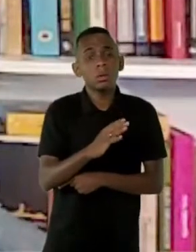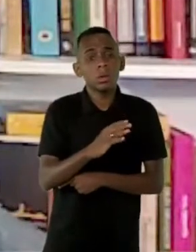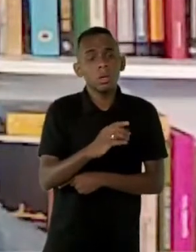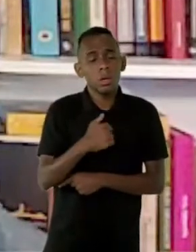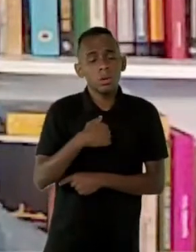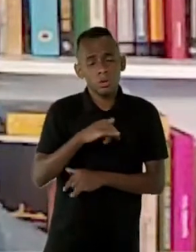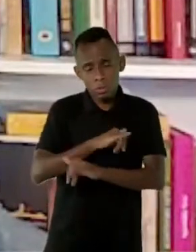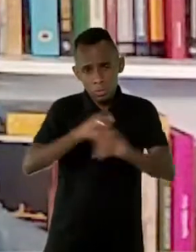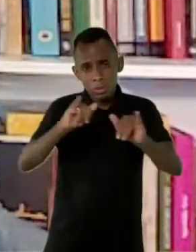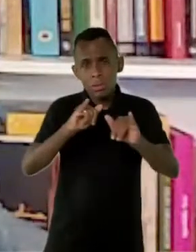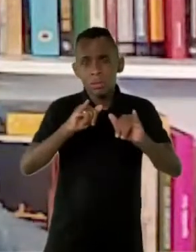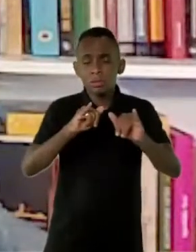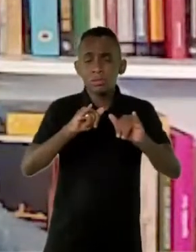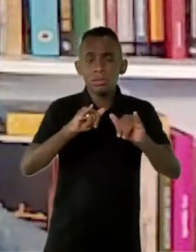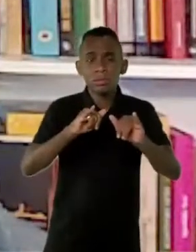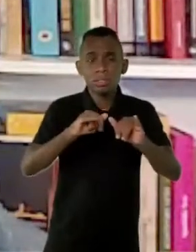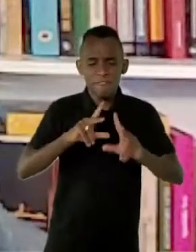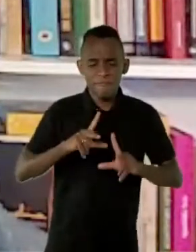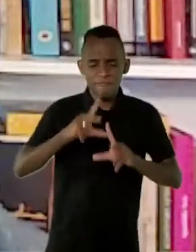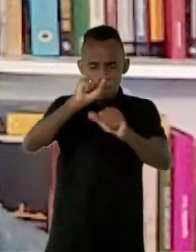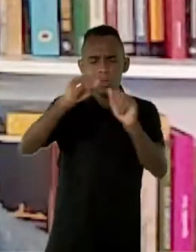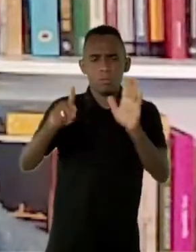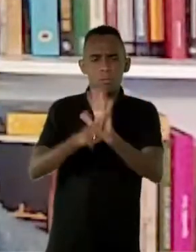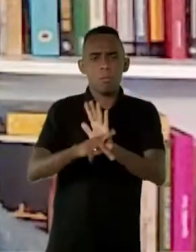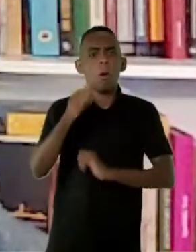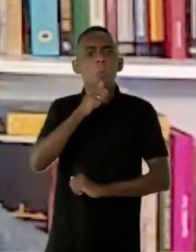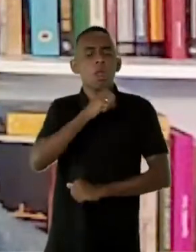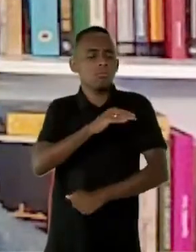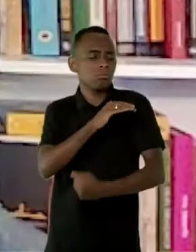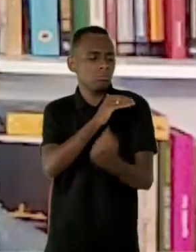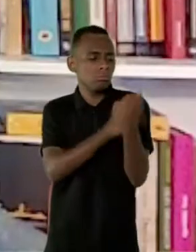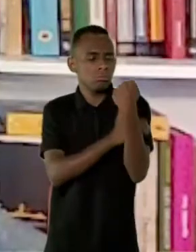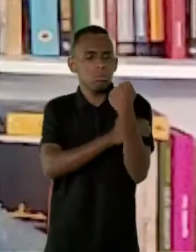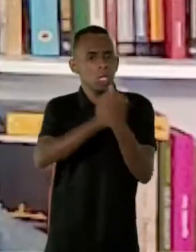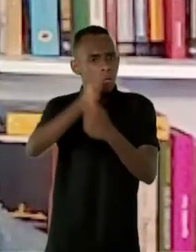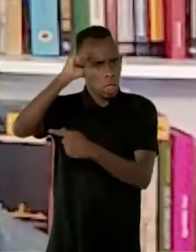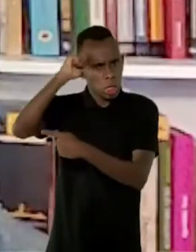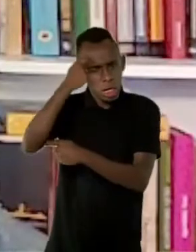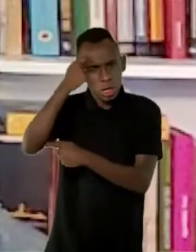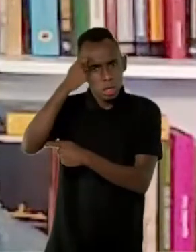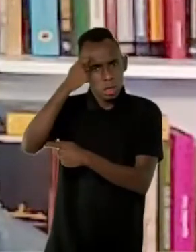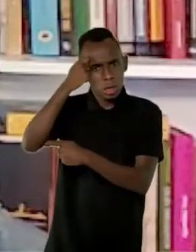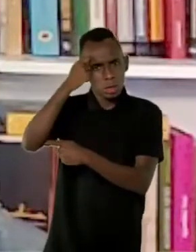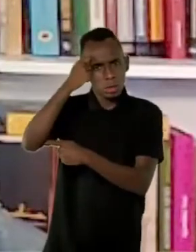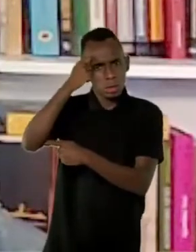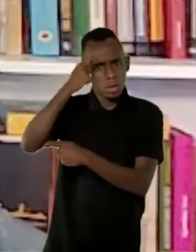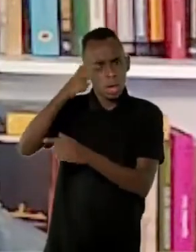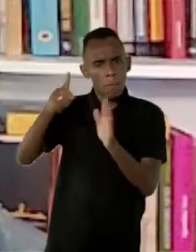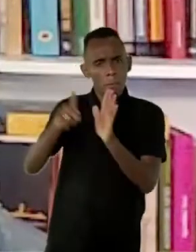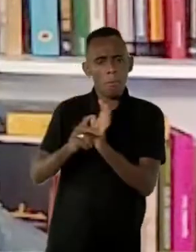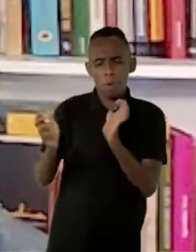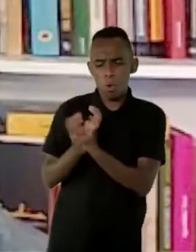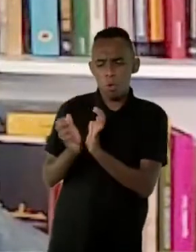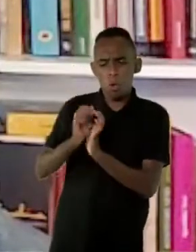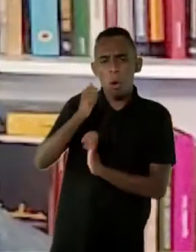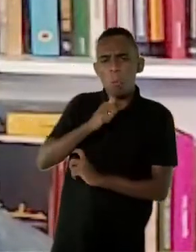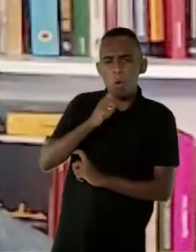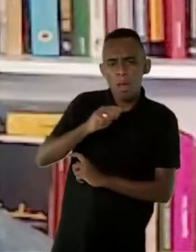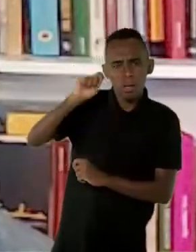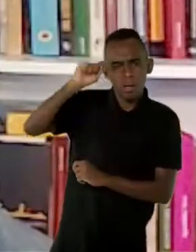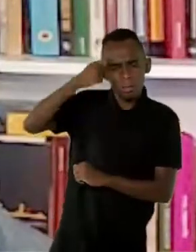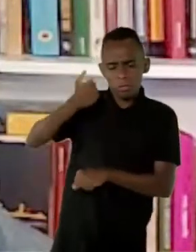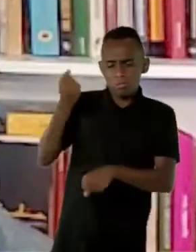energia das mulheres negras, tanto as mulheres do século XVIII, as quitandeiras, as